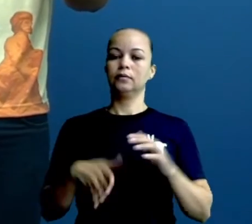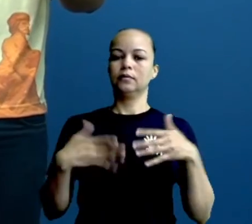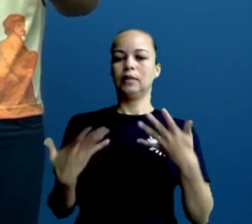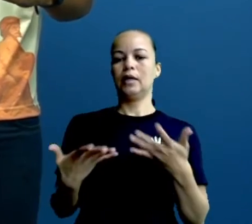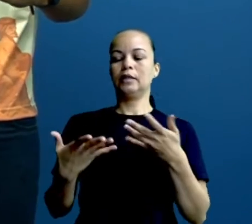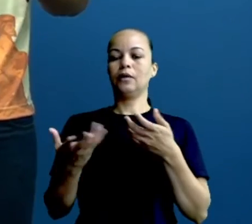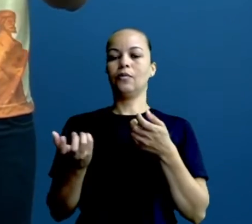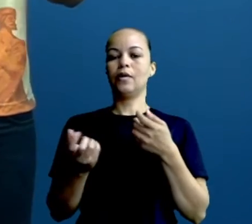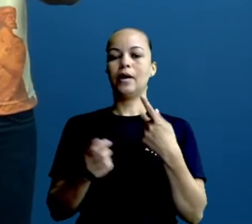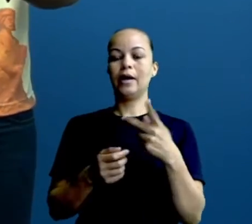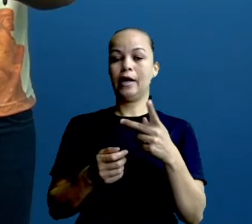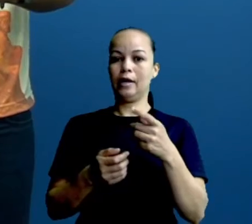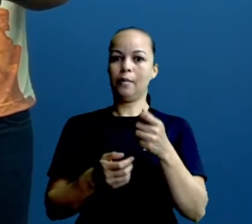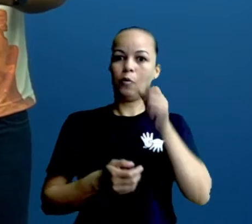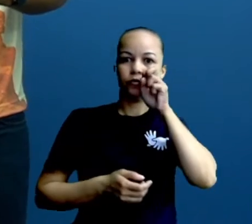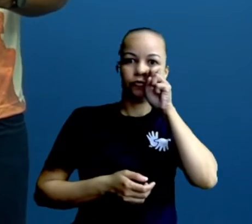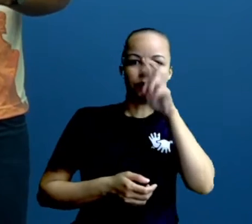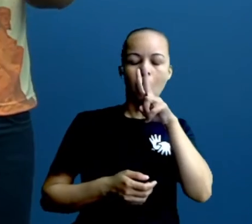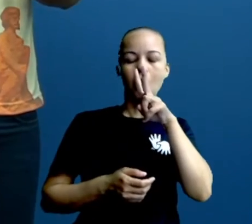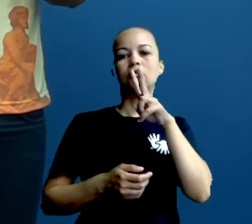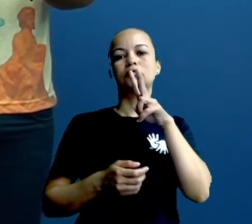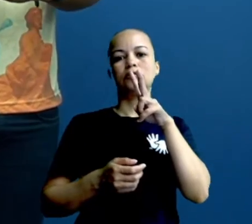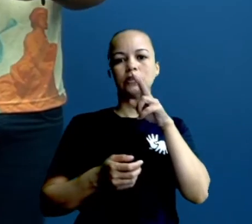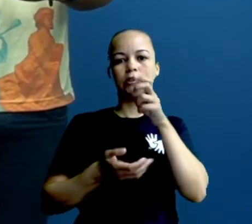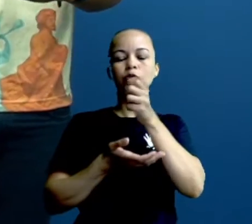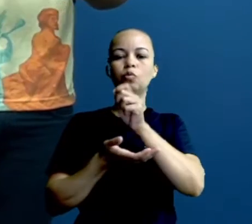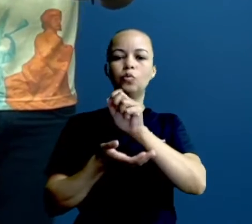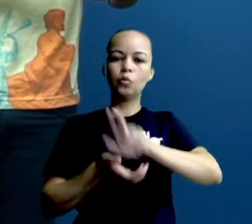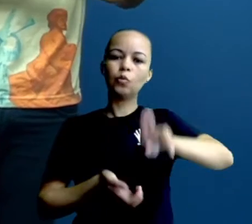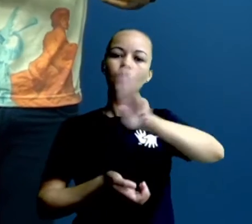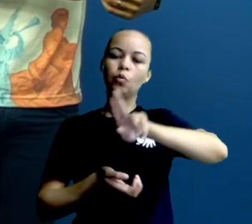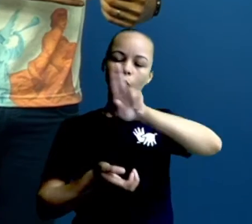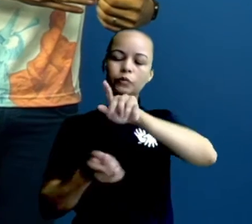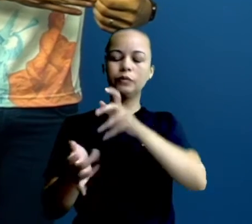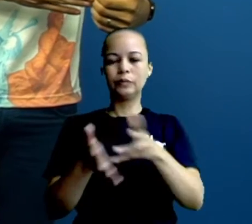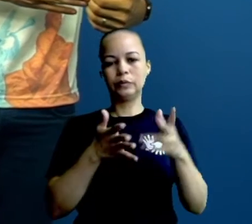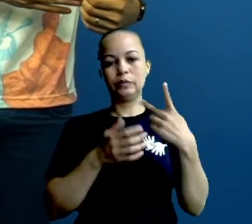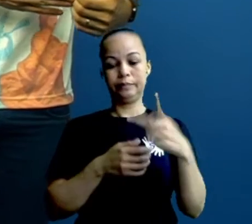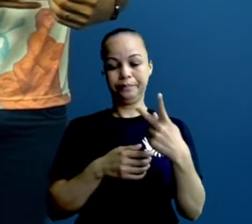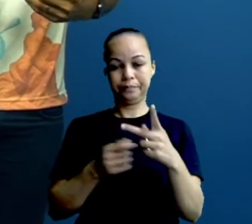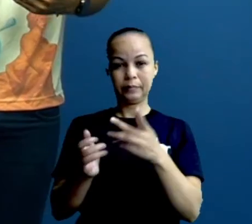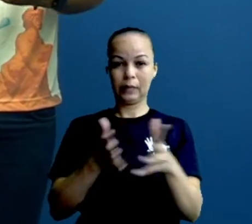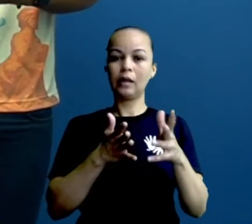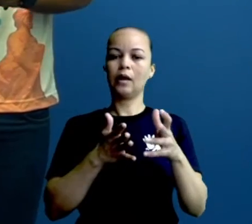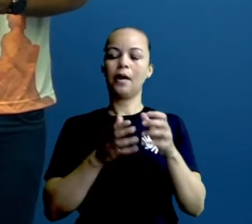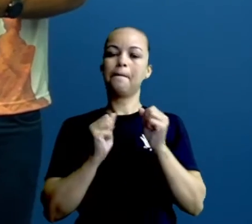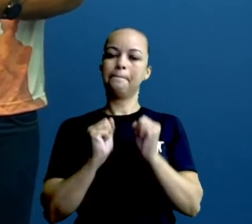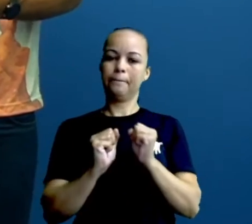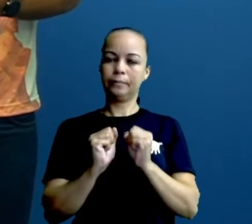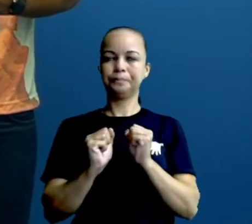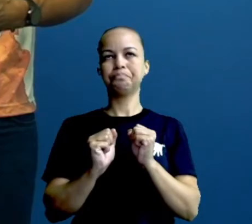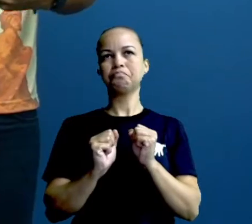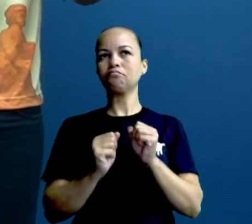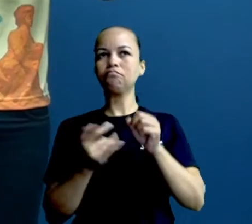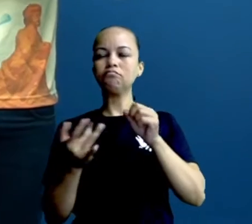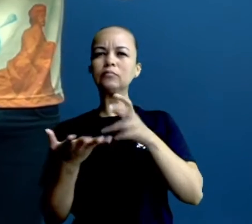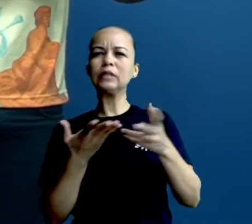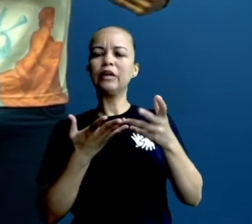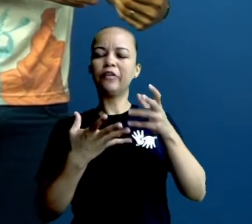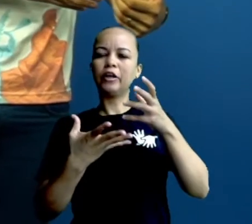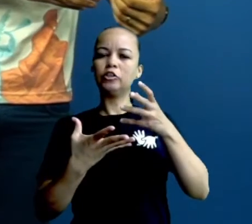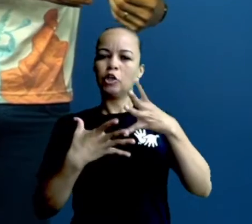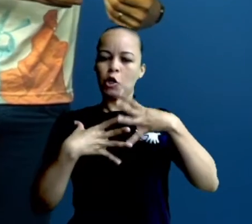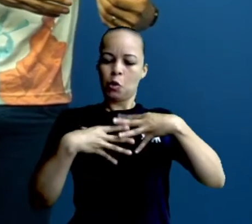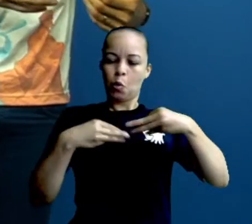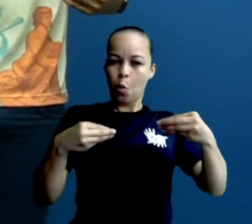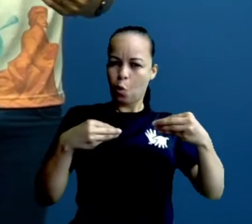assim, um medicamento muito forte, né? O uso indiscriminado daquele medicamento pode promover, em vez de curar